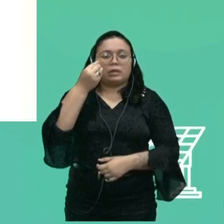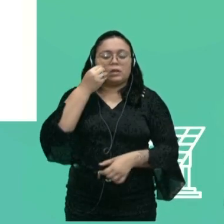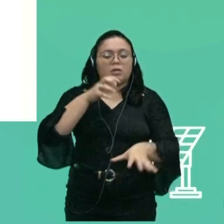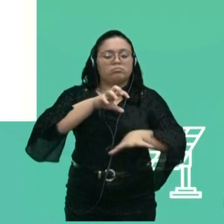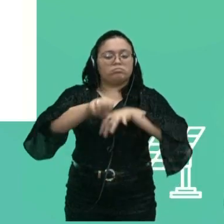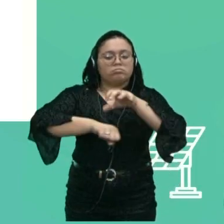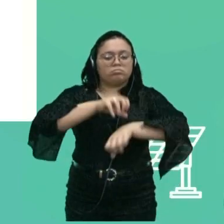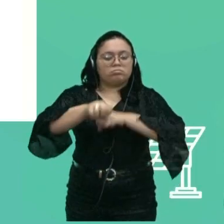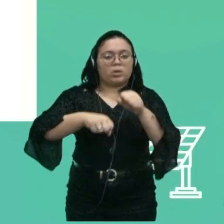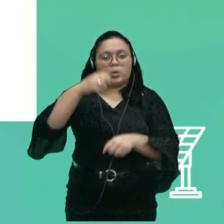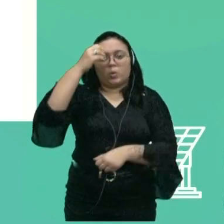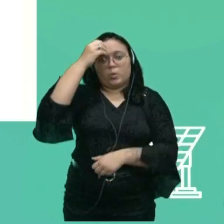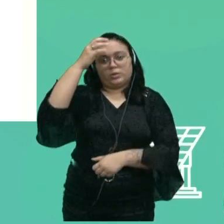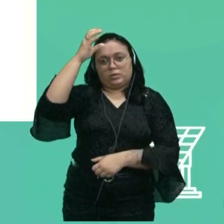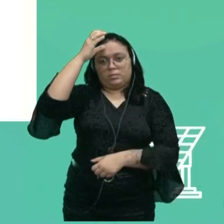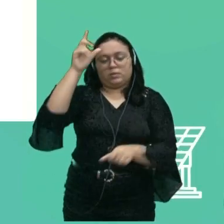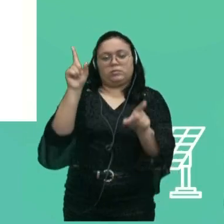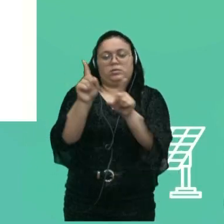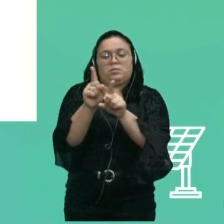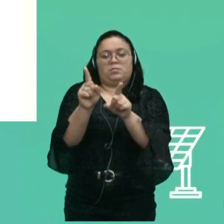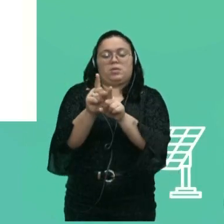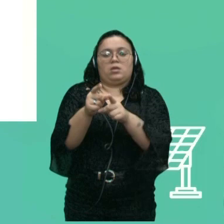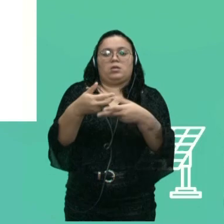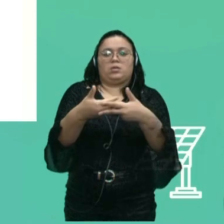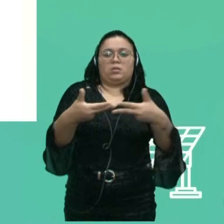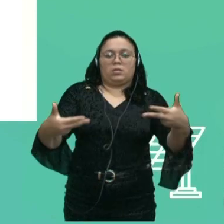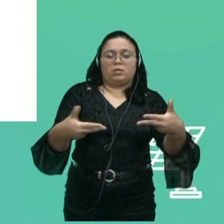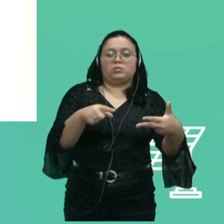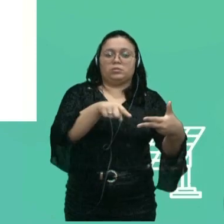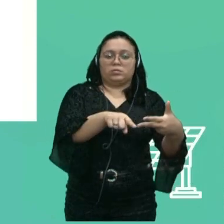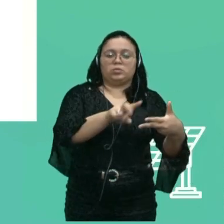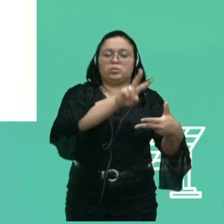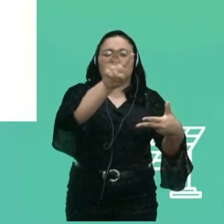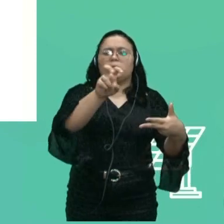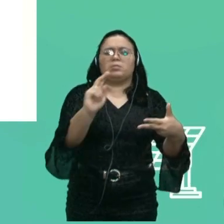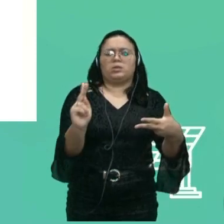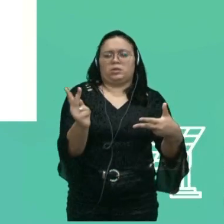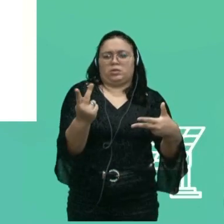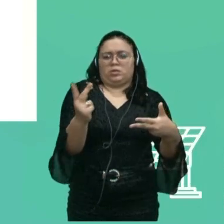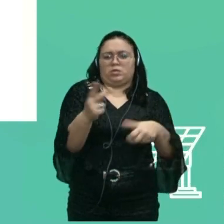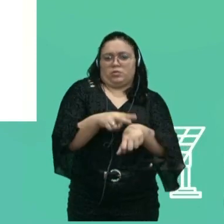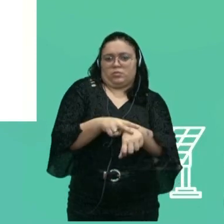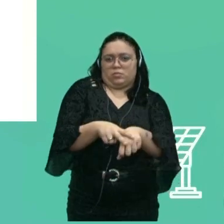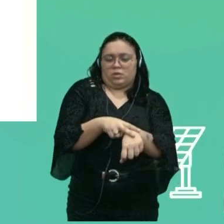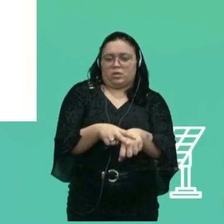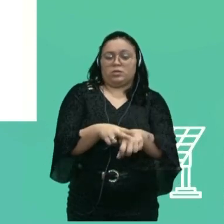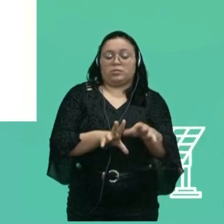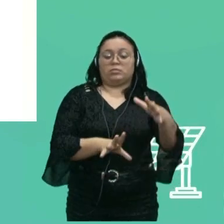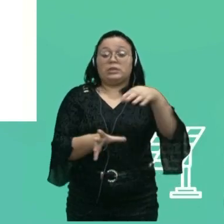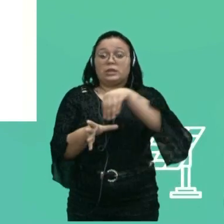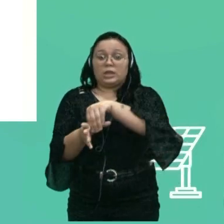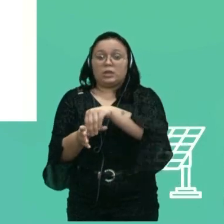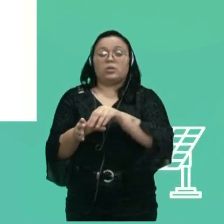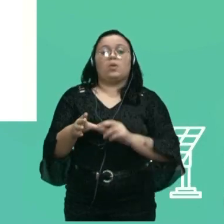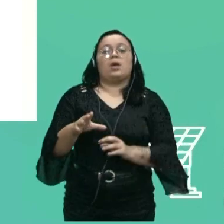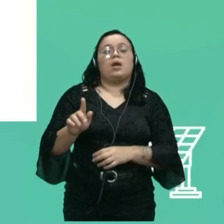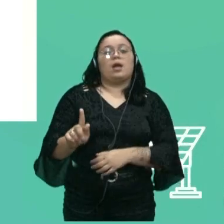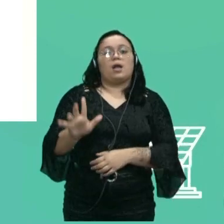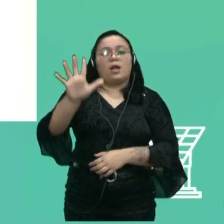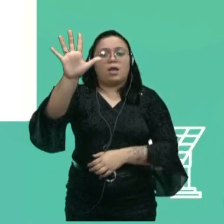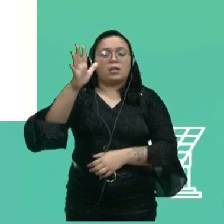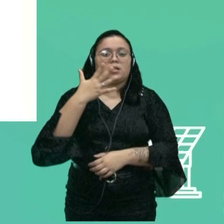da mistura e do enriquecimento de hidrogênio verde no sistema de gás natural através de 2